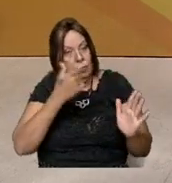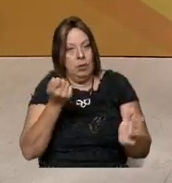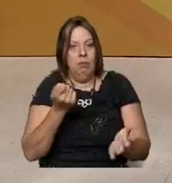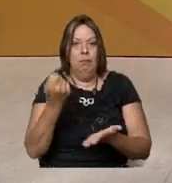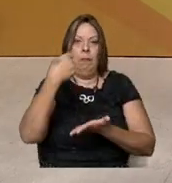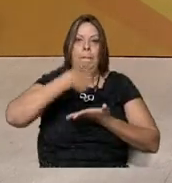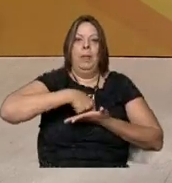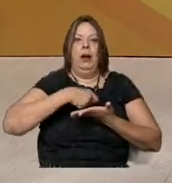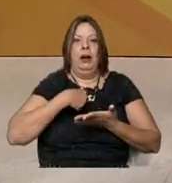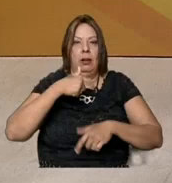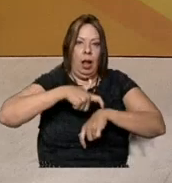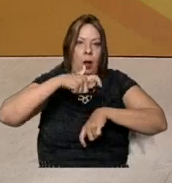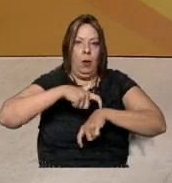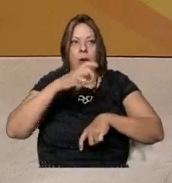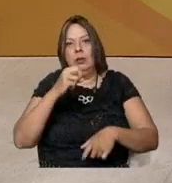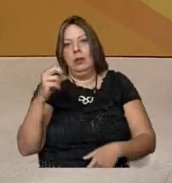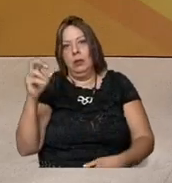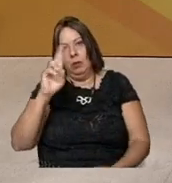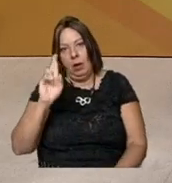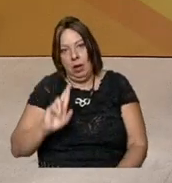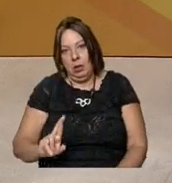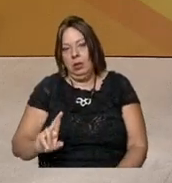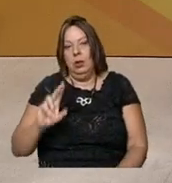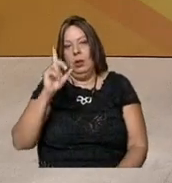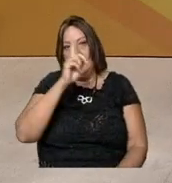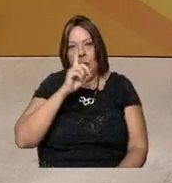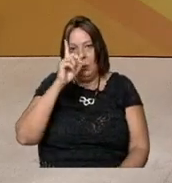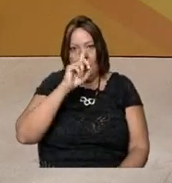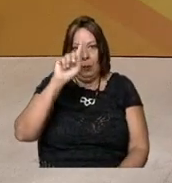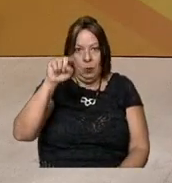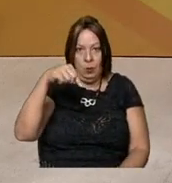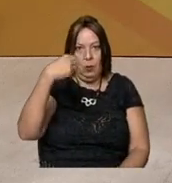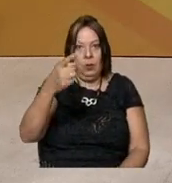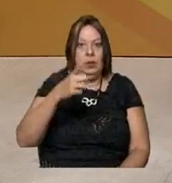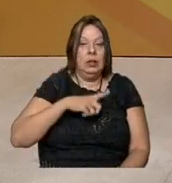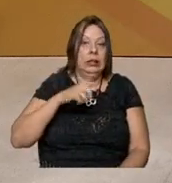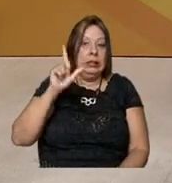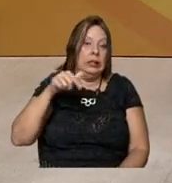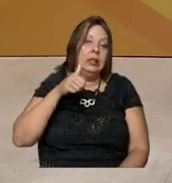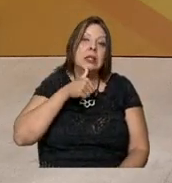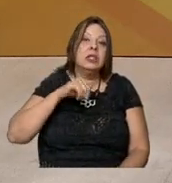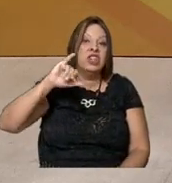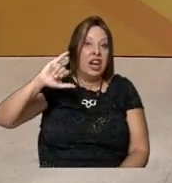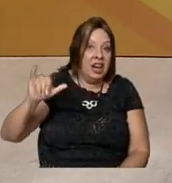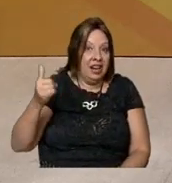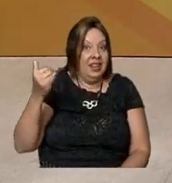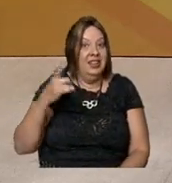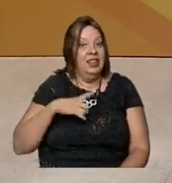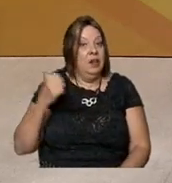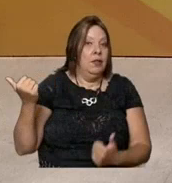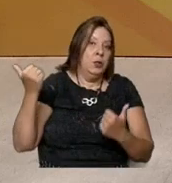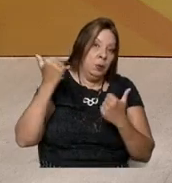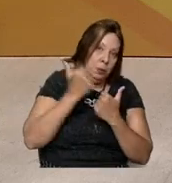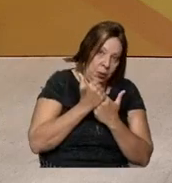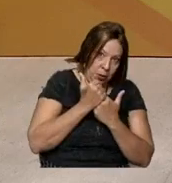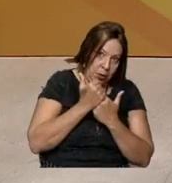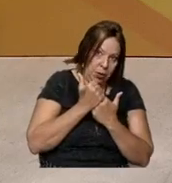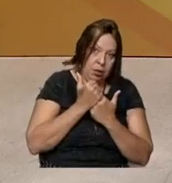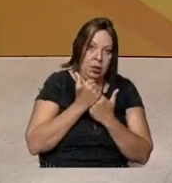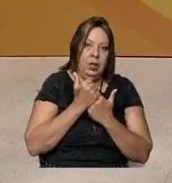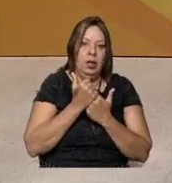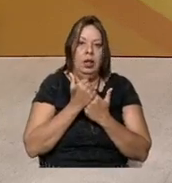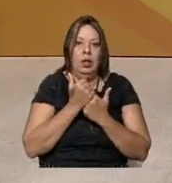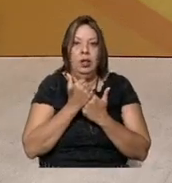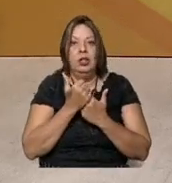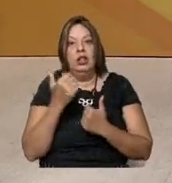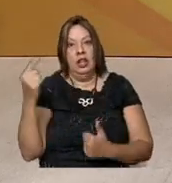que vem tem mais, né? Com certeza, e domingo que vem tem a loura Jaqueline Cruz aqui, que hoje eu vim substituí-la, né? Mas ela já está voando